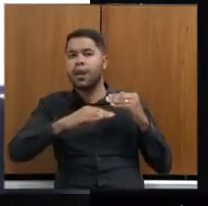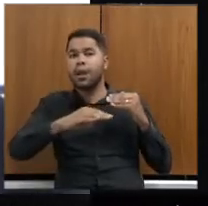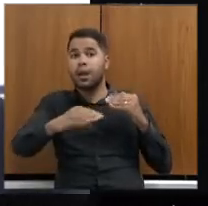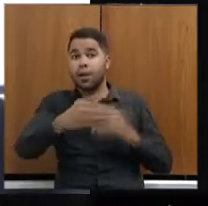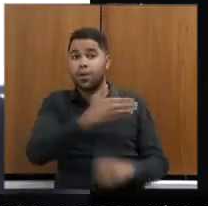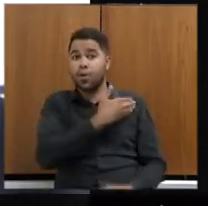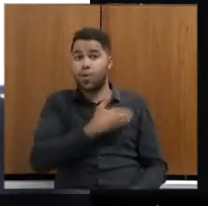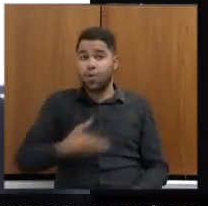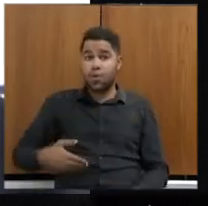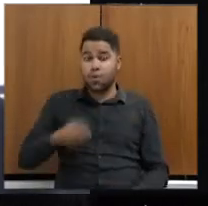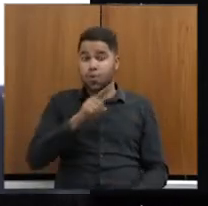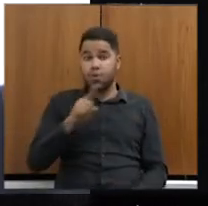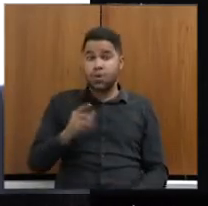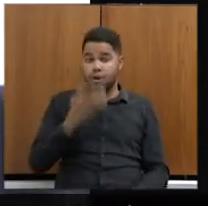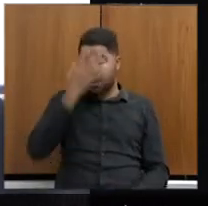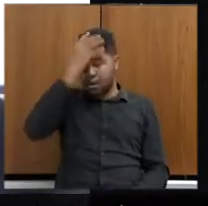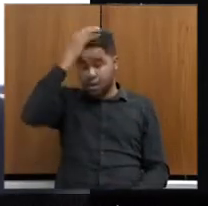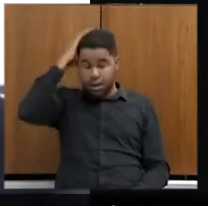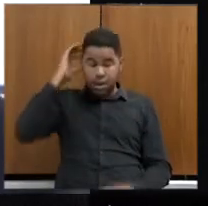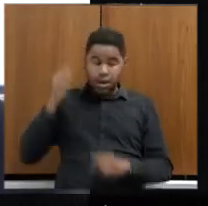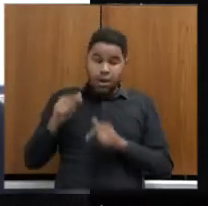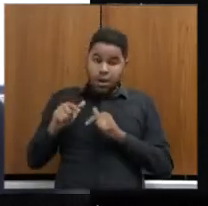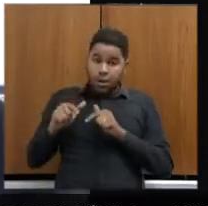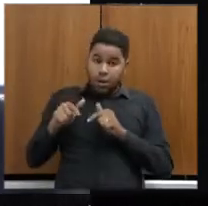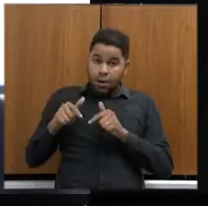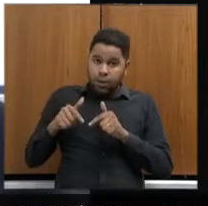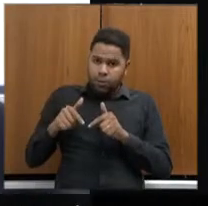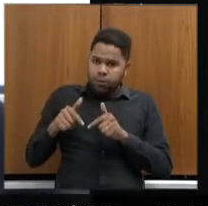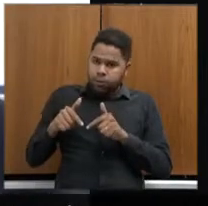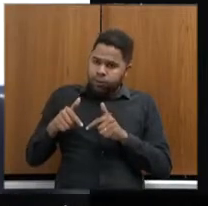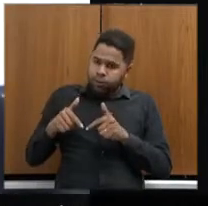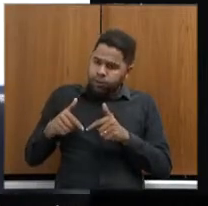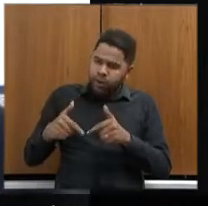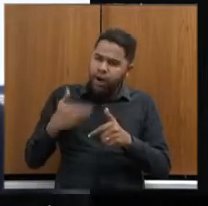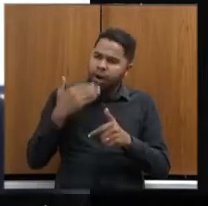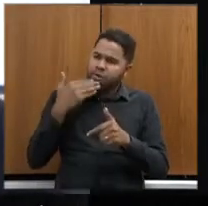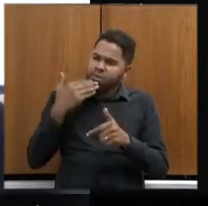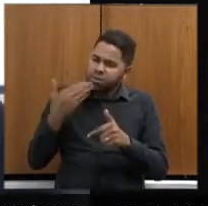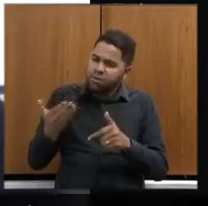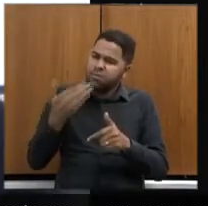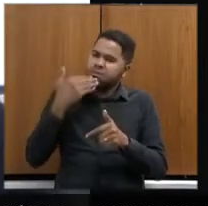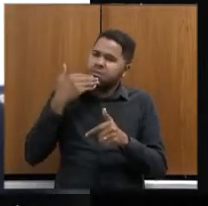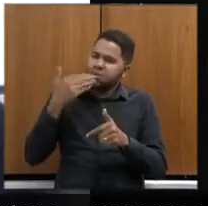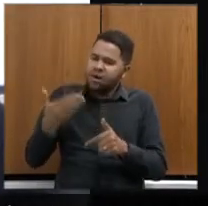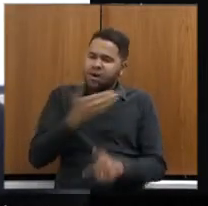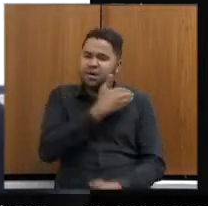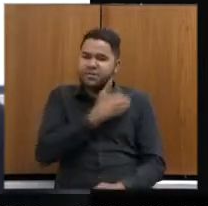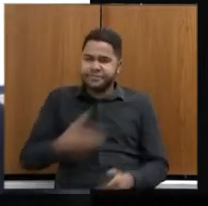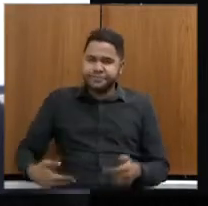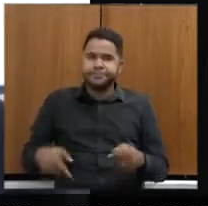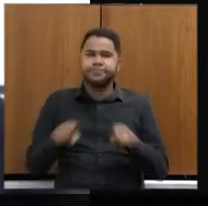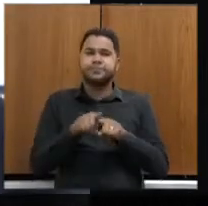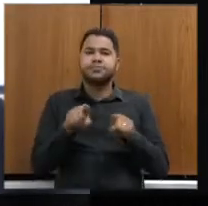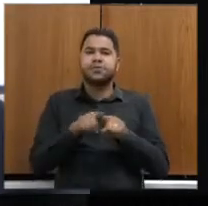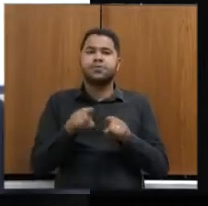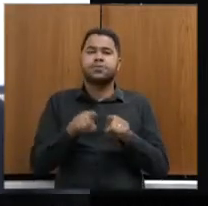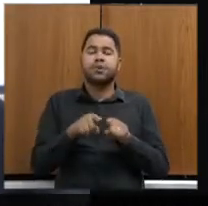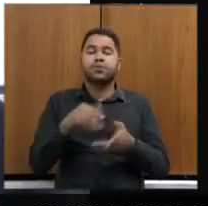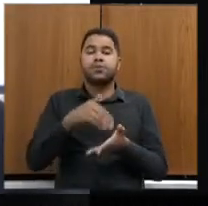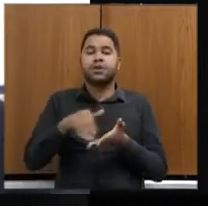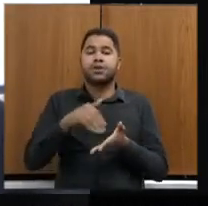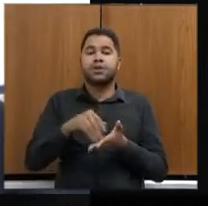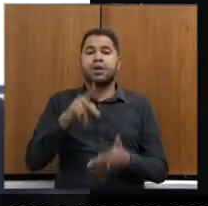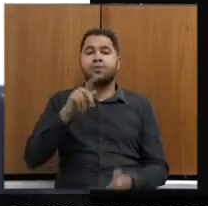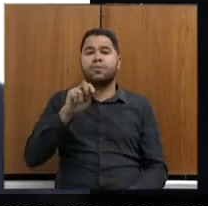governo Zema foi uma multa que nós tivemos com o governador pedindo do vereador secretário Fernando marcar o recurso